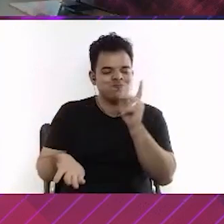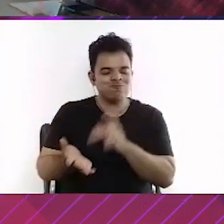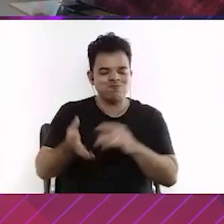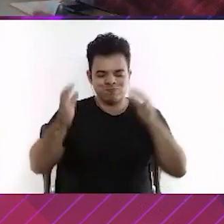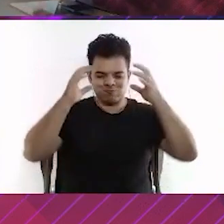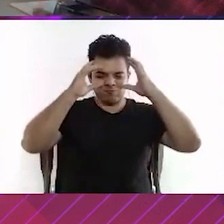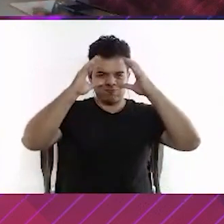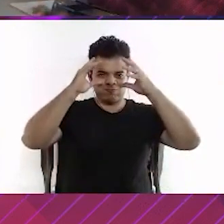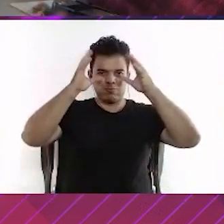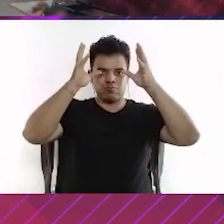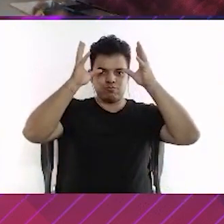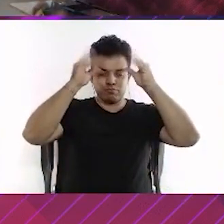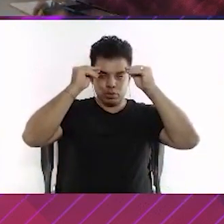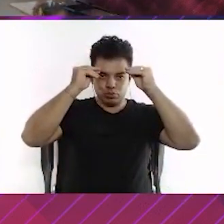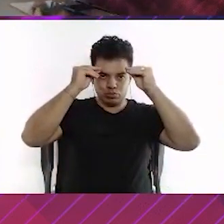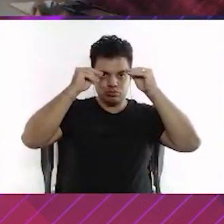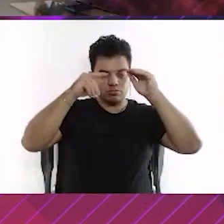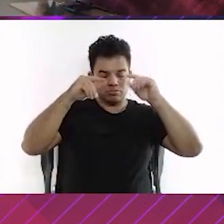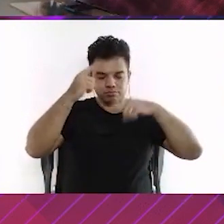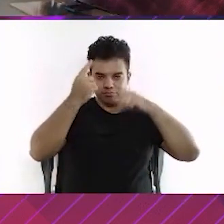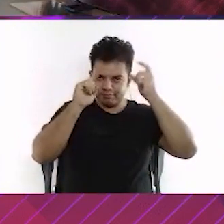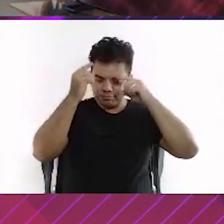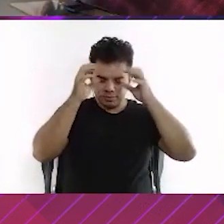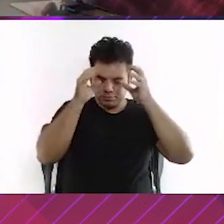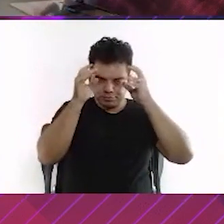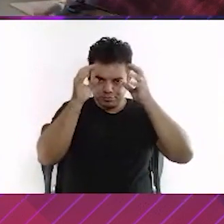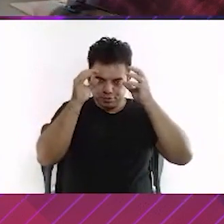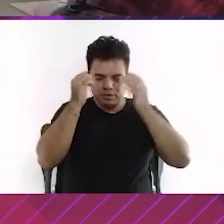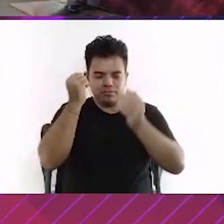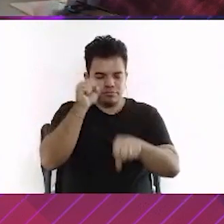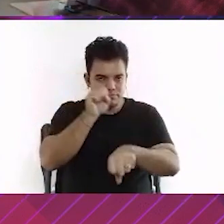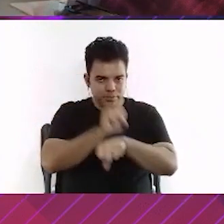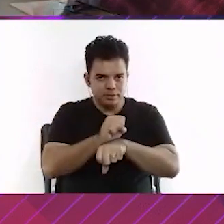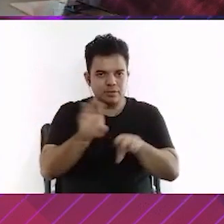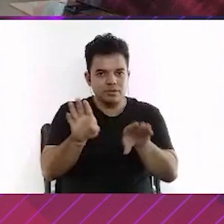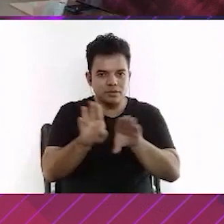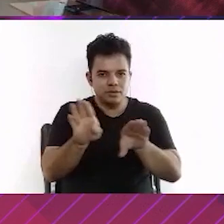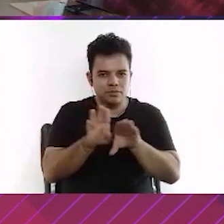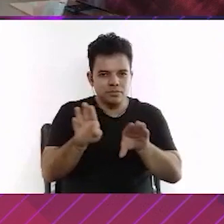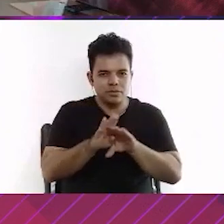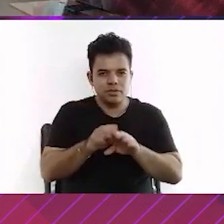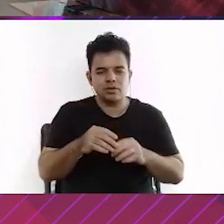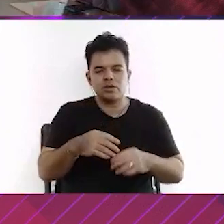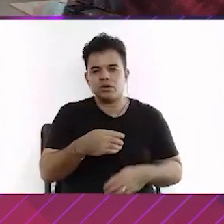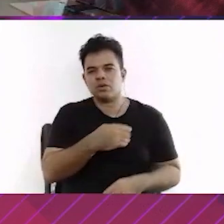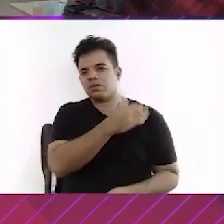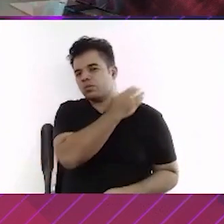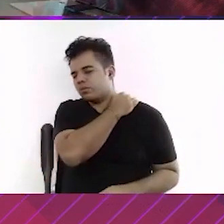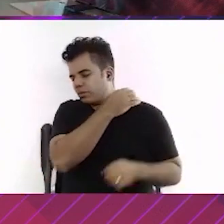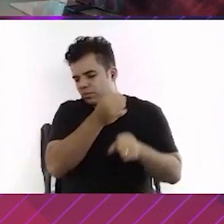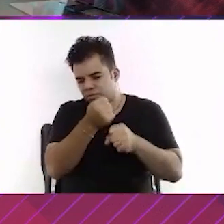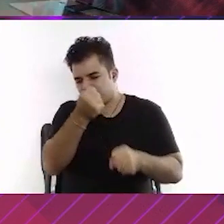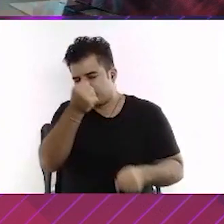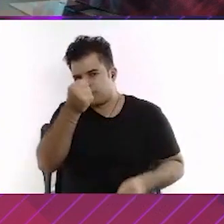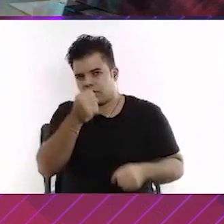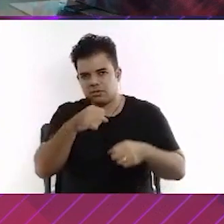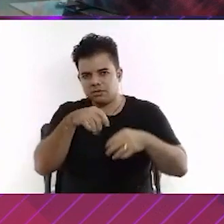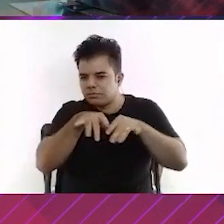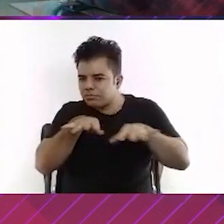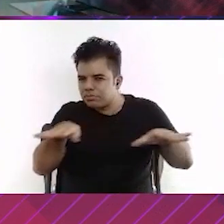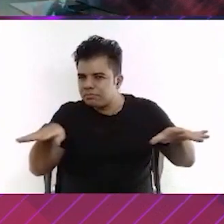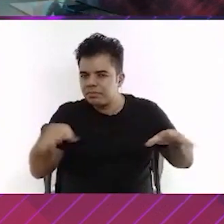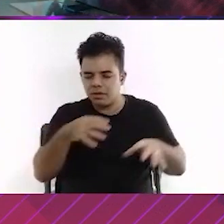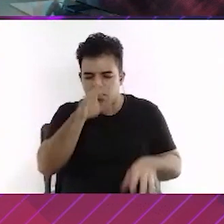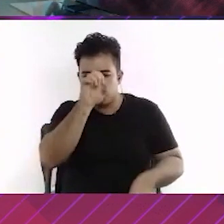que é a interrupção irreversível das atividades cerebrais e também das atividades do tronco encefálico. Quando acontece